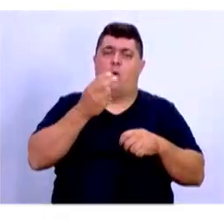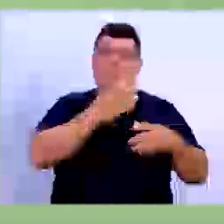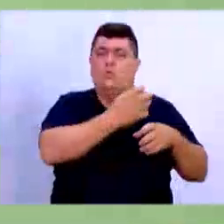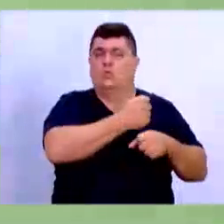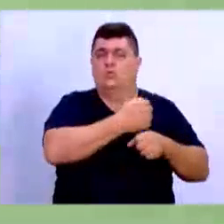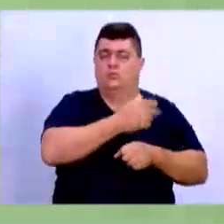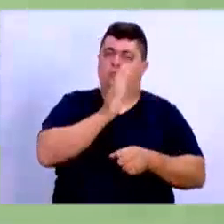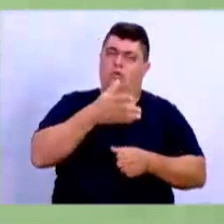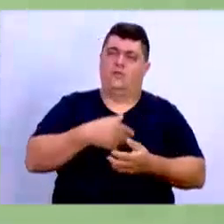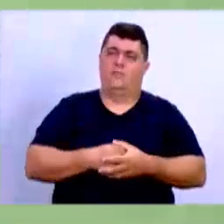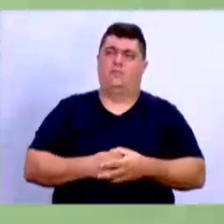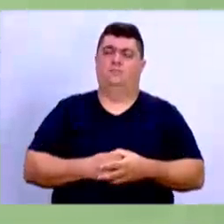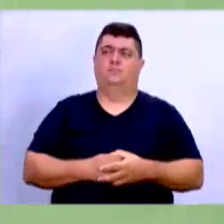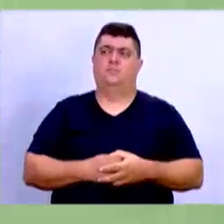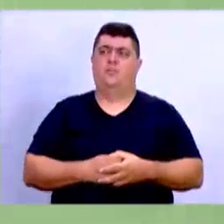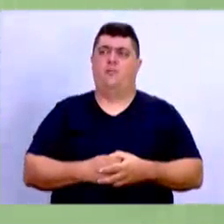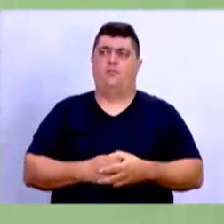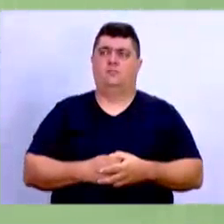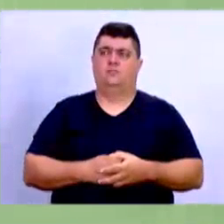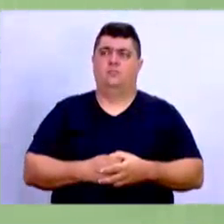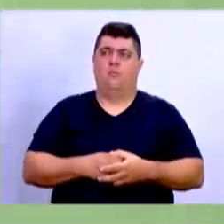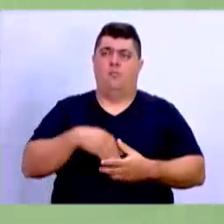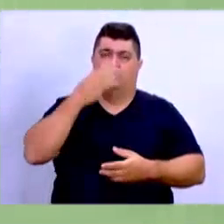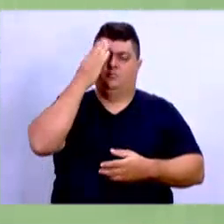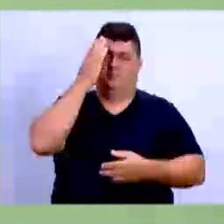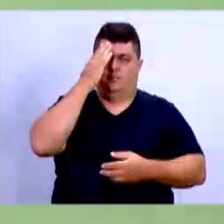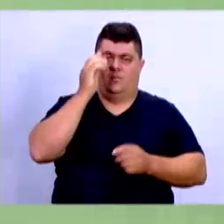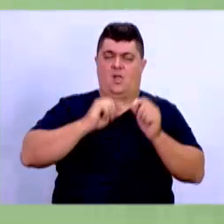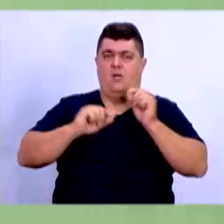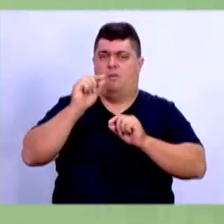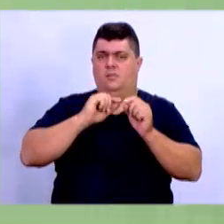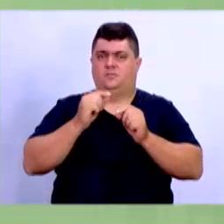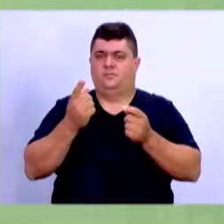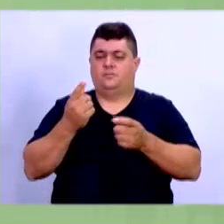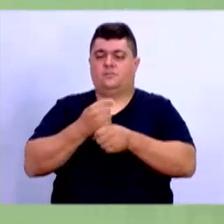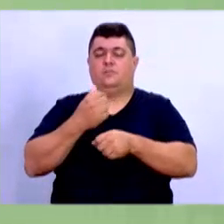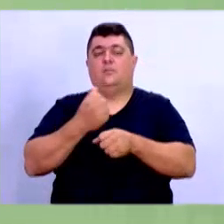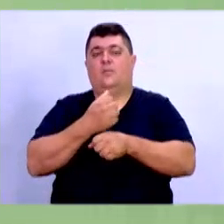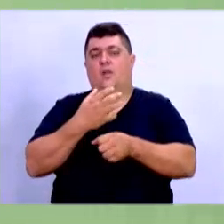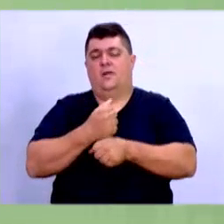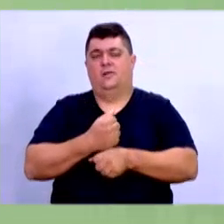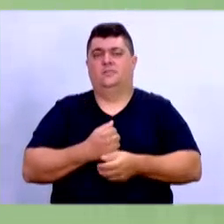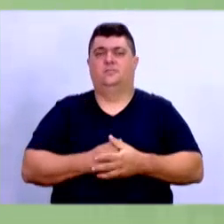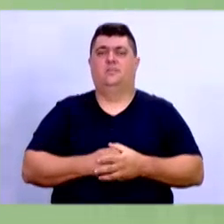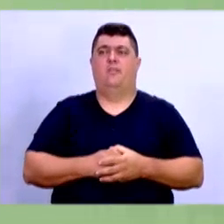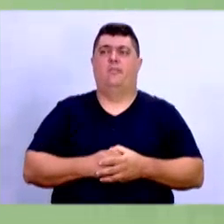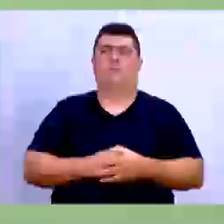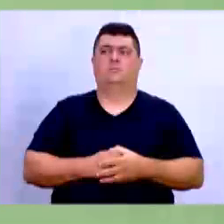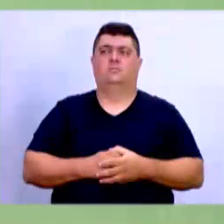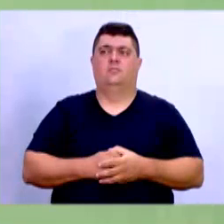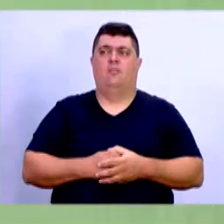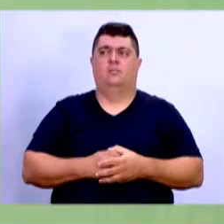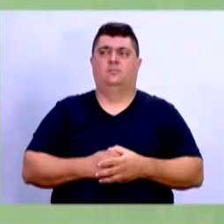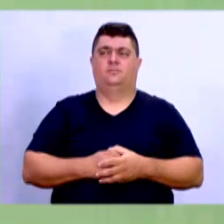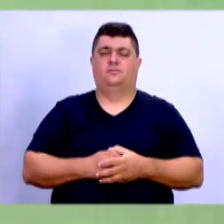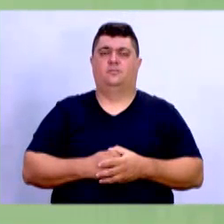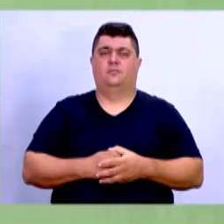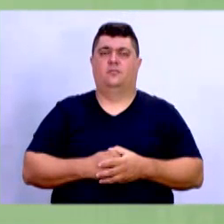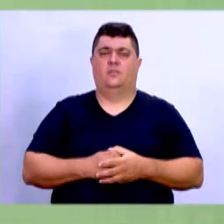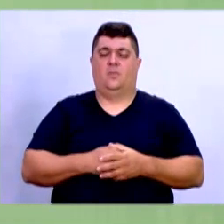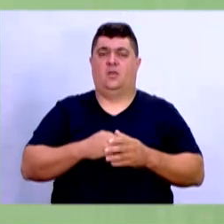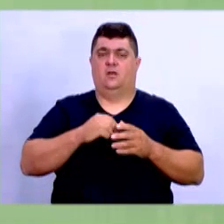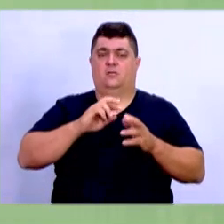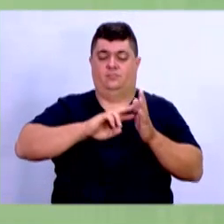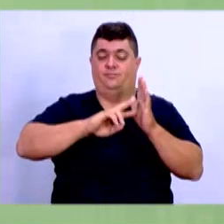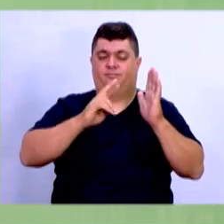trabalha. Entendendo um pouquinho sobre finanças, na verdade, o significado